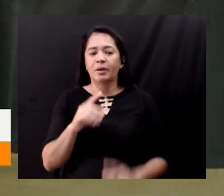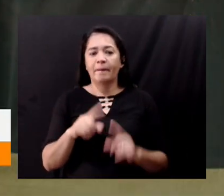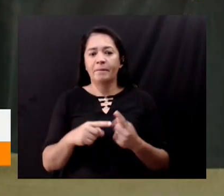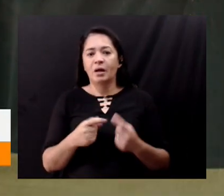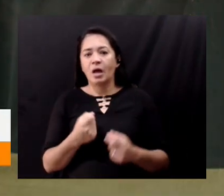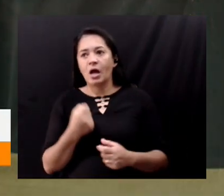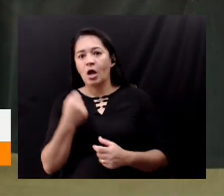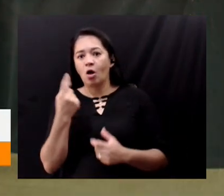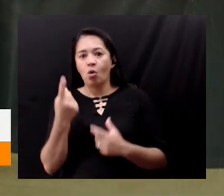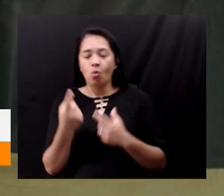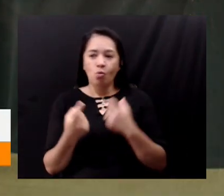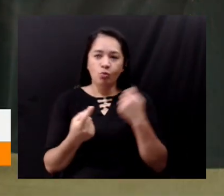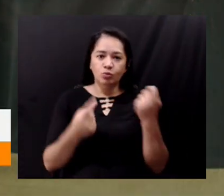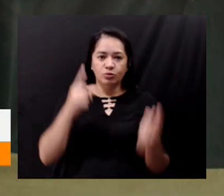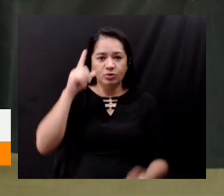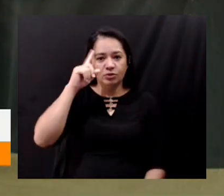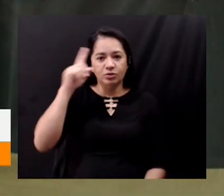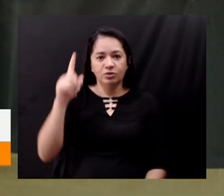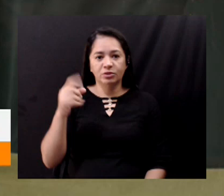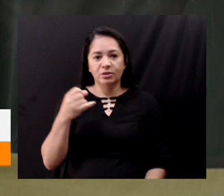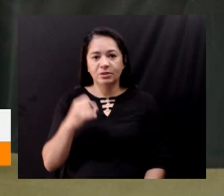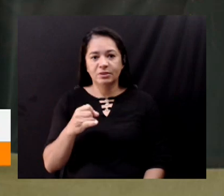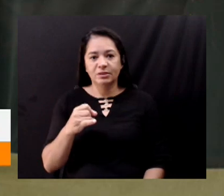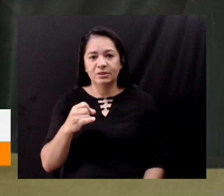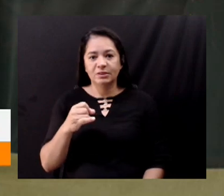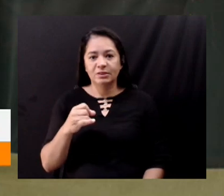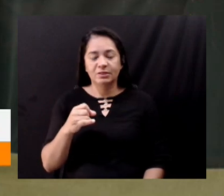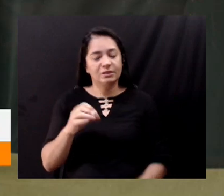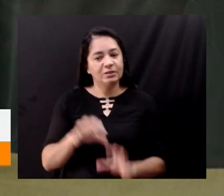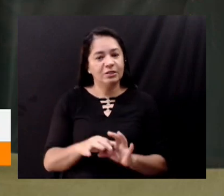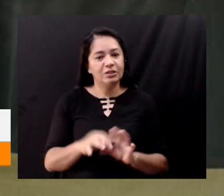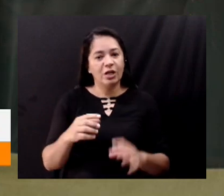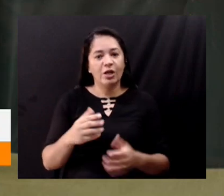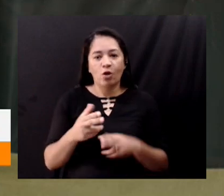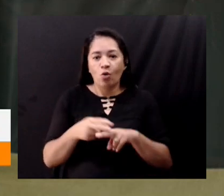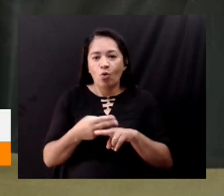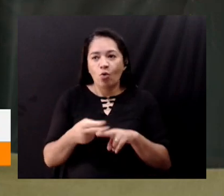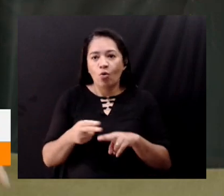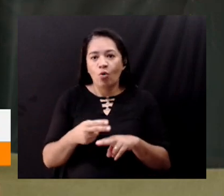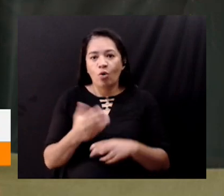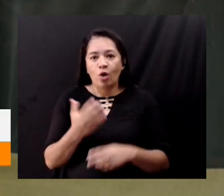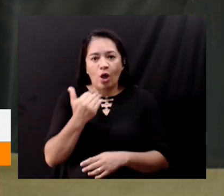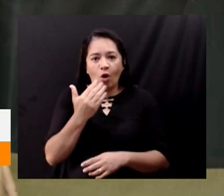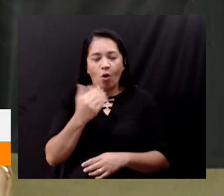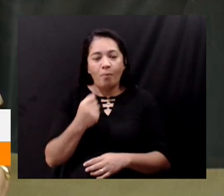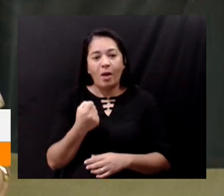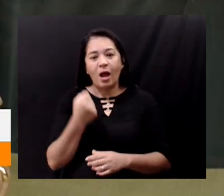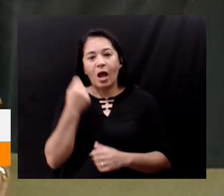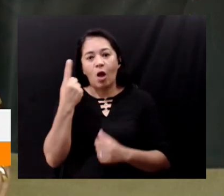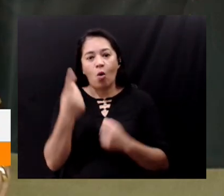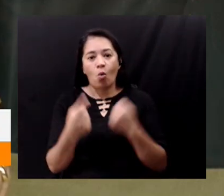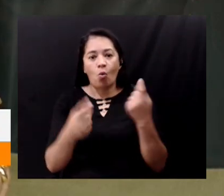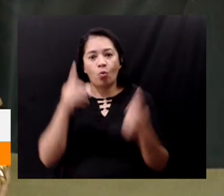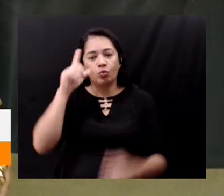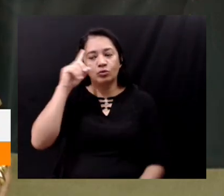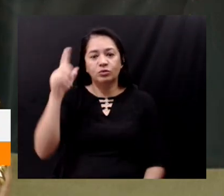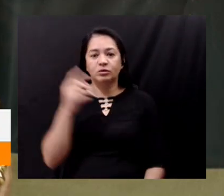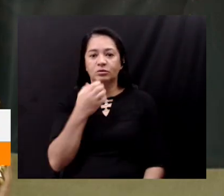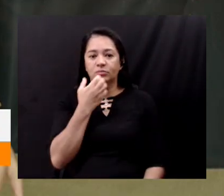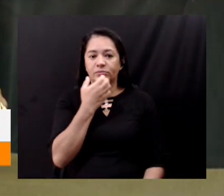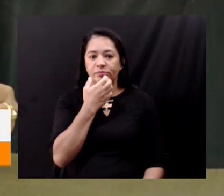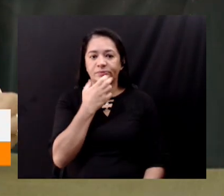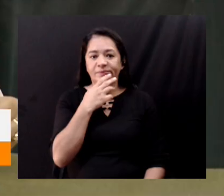em que, se deixar, eu como uma caixa de bombom, mas isso são alguns dias, né, eu resisto bem ao açúcar. Mas tem gente que